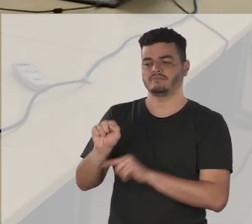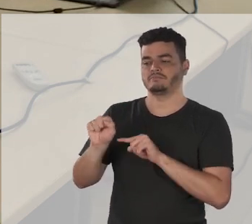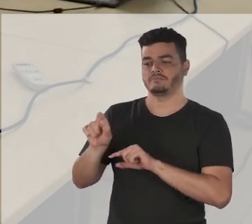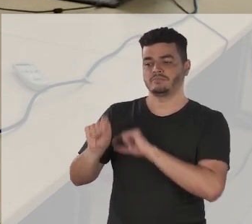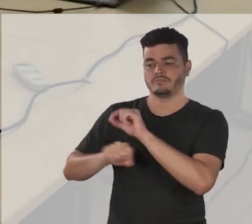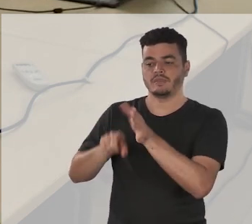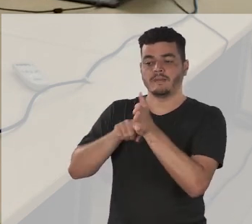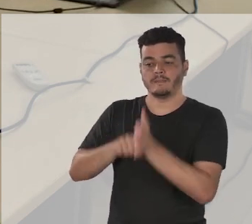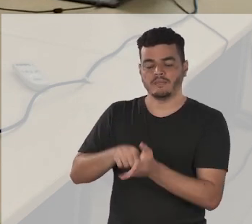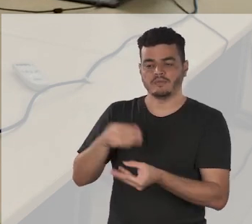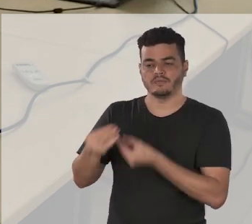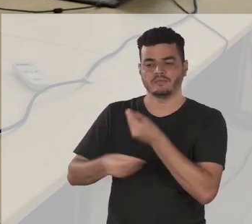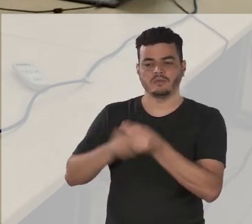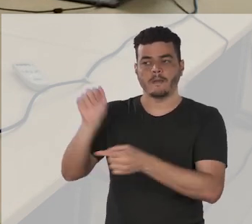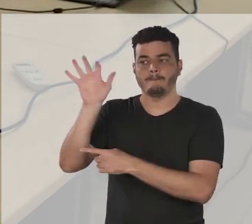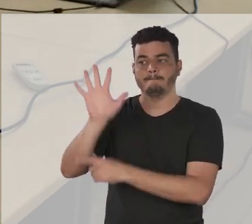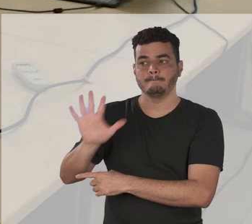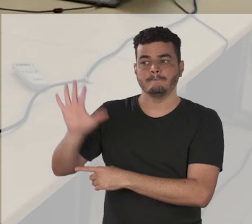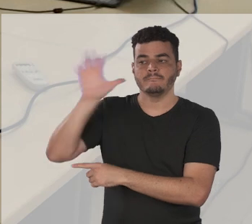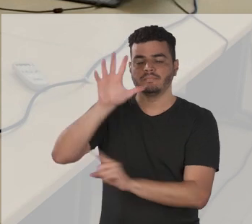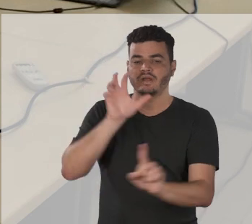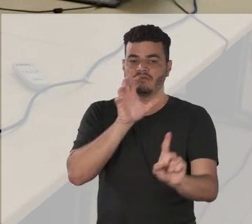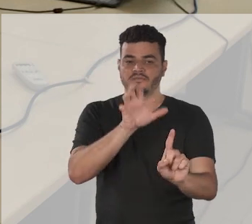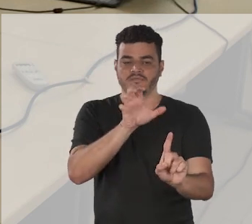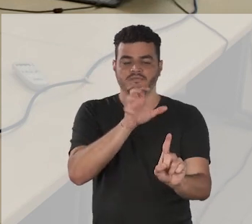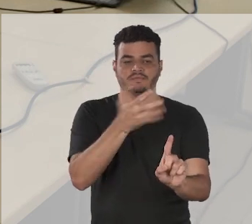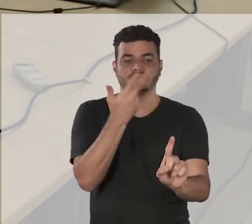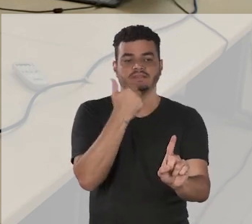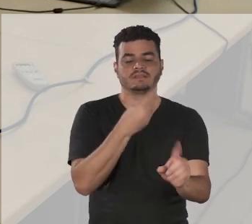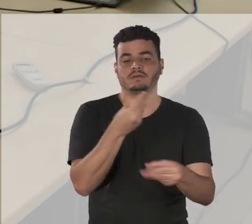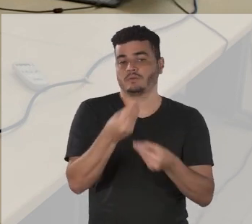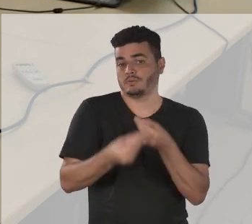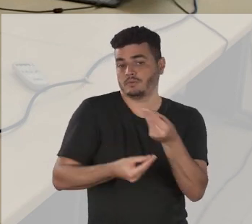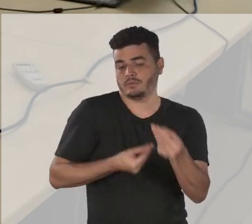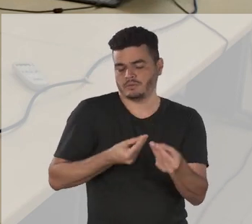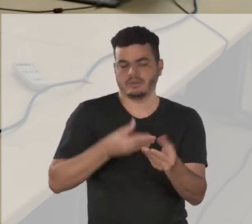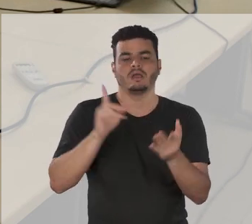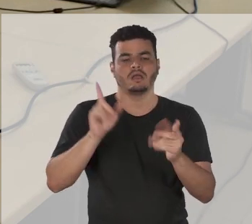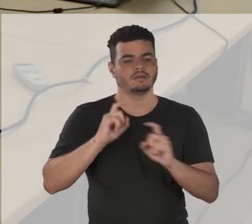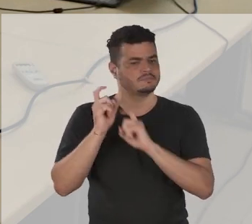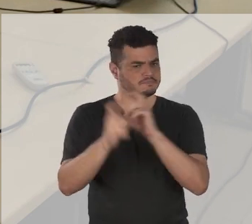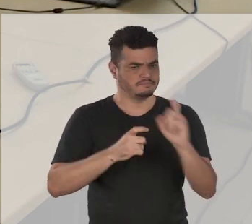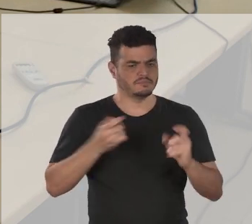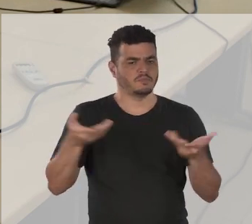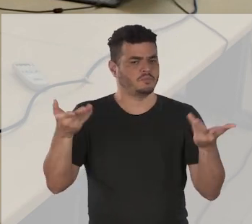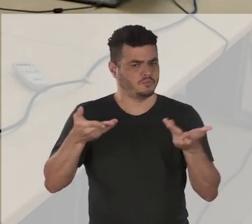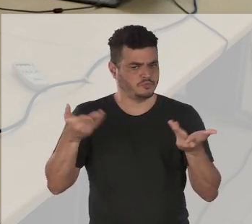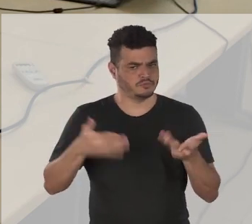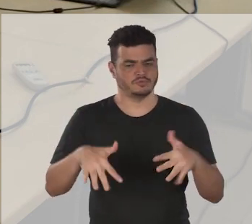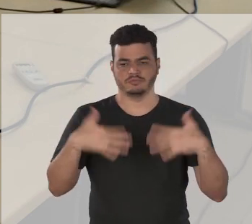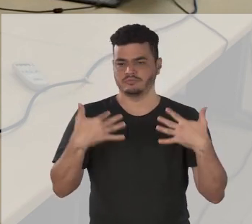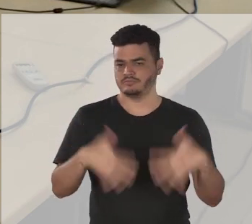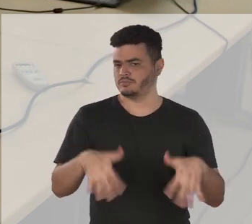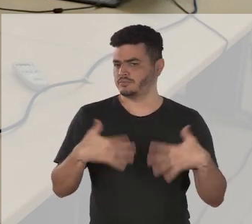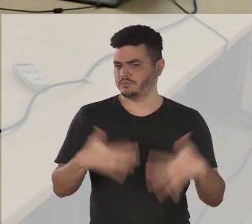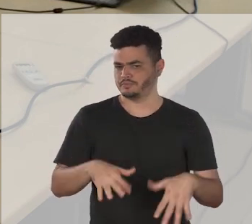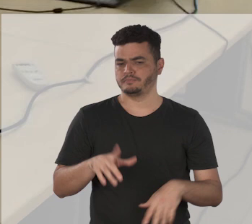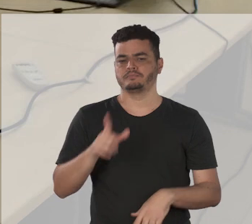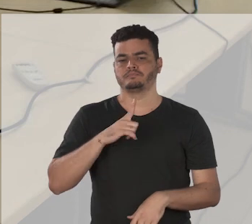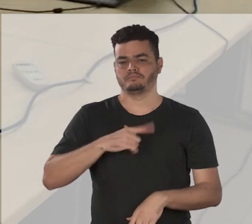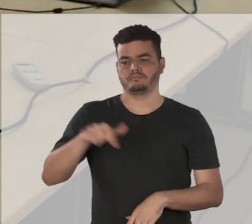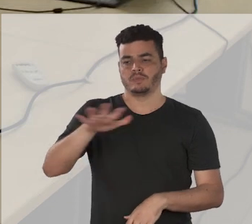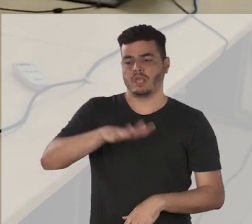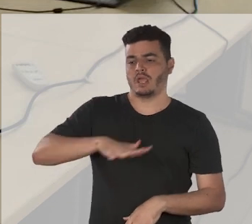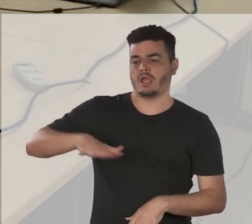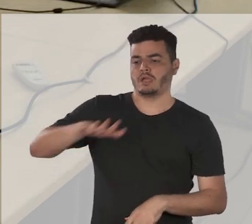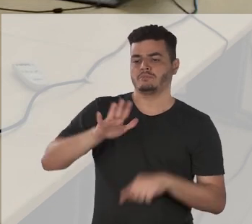procurar novos estudos. É uma questão que está em pauta. Vale a pena, realmente. Já tem um grande campo aí de perguntas, de pesquisas